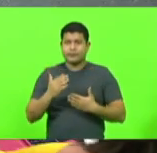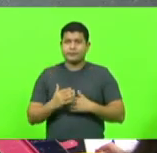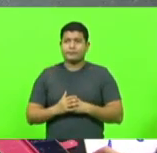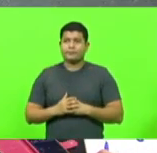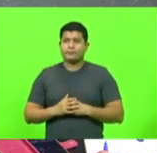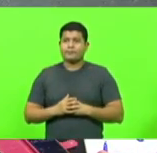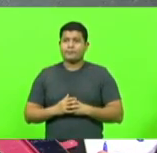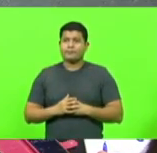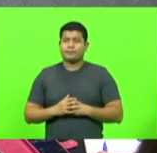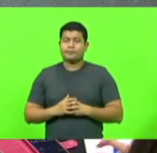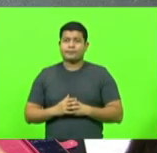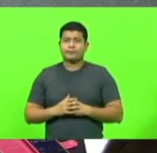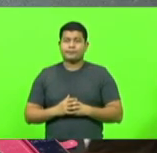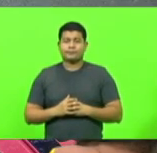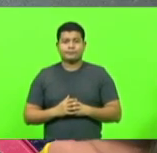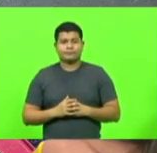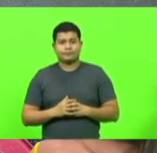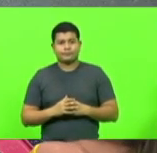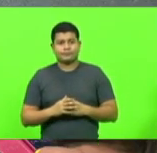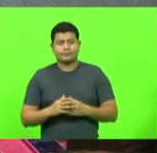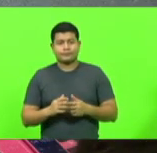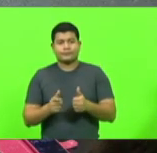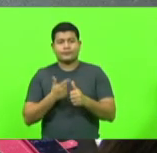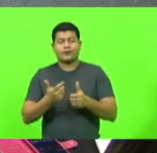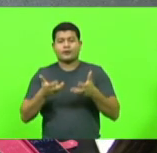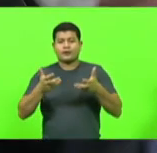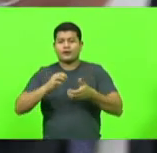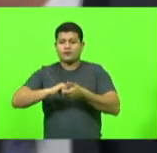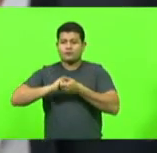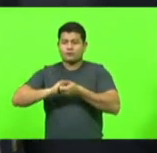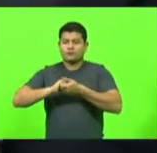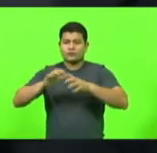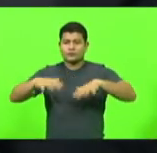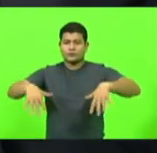Boa noite, gostaria de cumprimentar a todos.